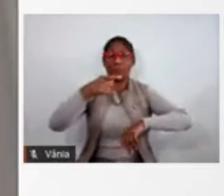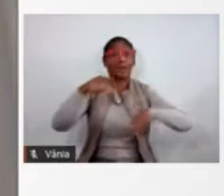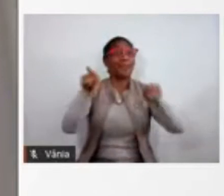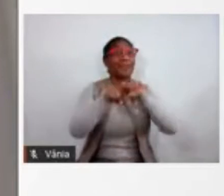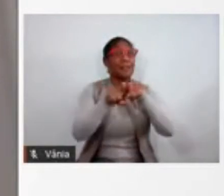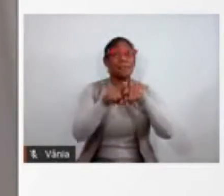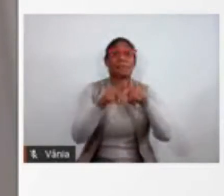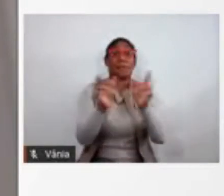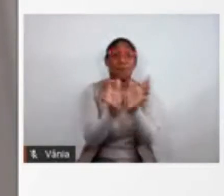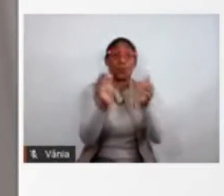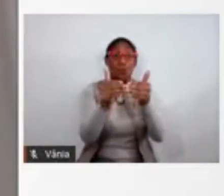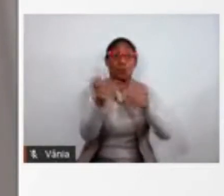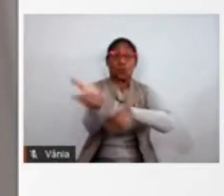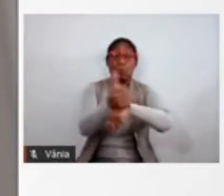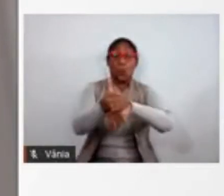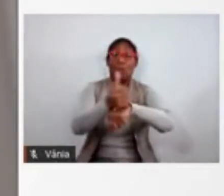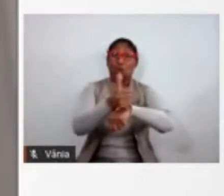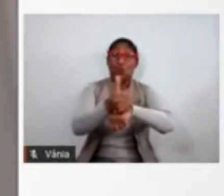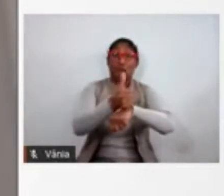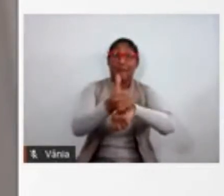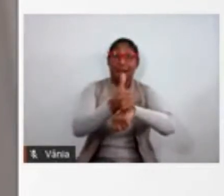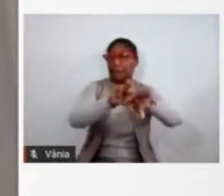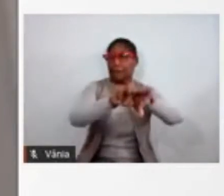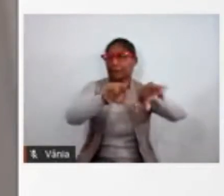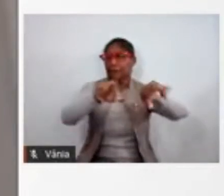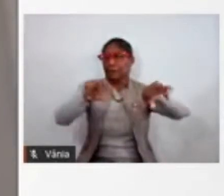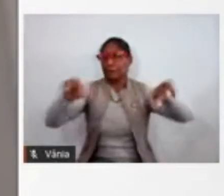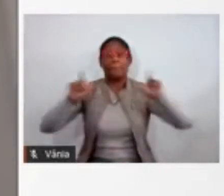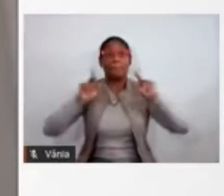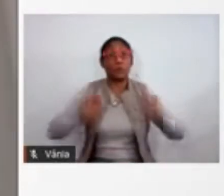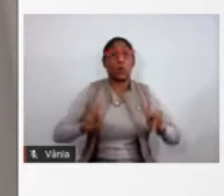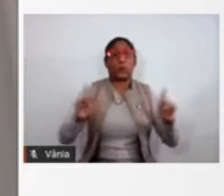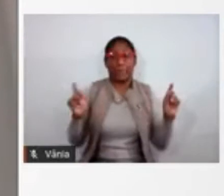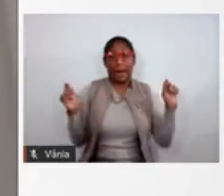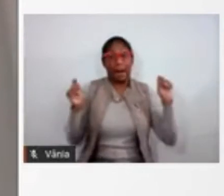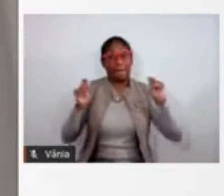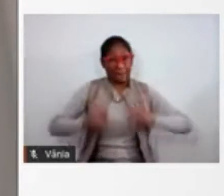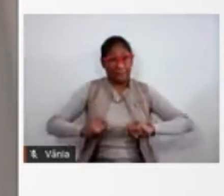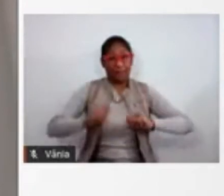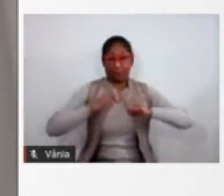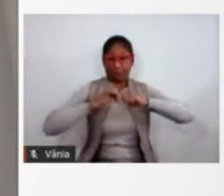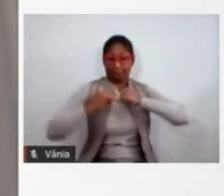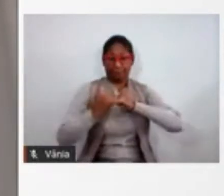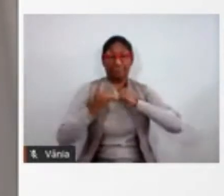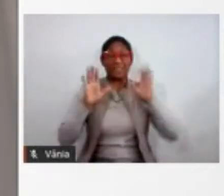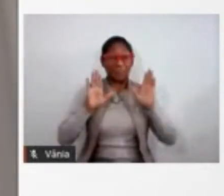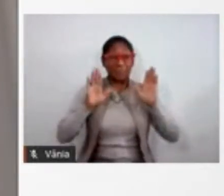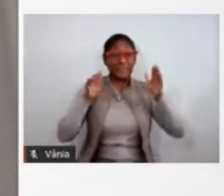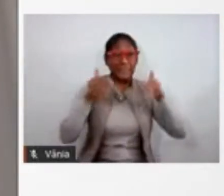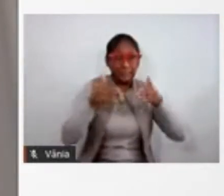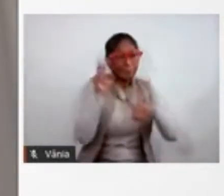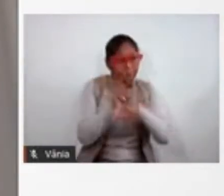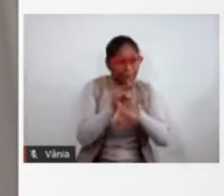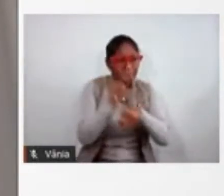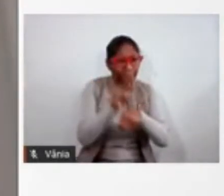equipe, né? E há falta também de disponibilidade de pessoal capacitado para fazer esse tipo de tratamento intensivo. Por